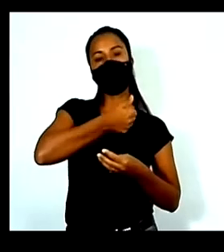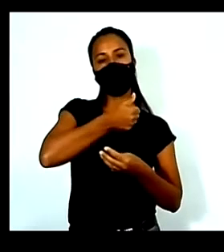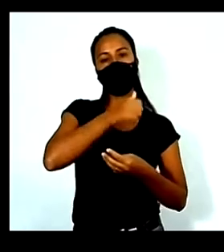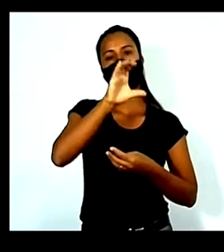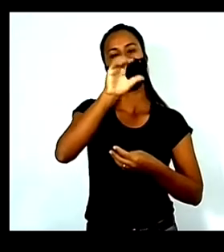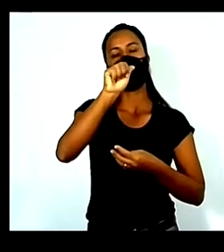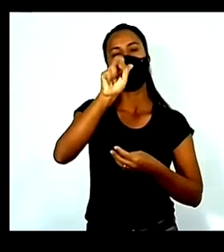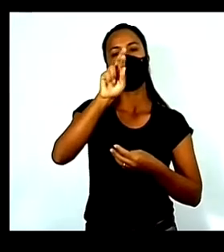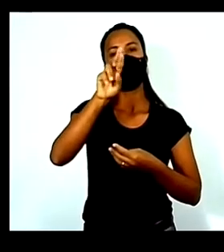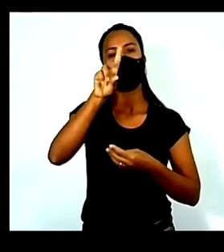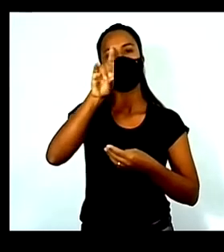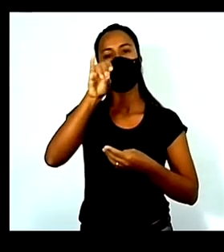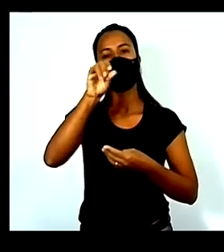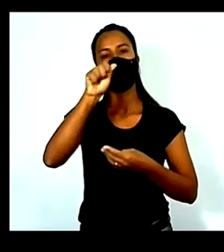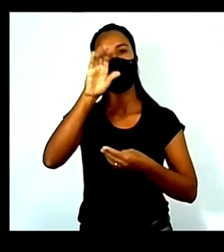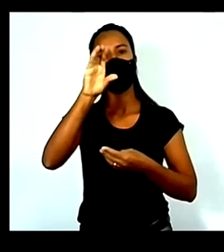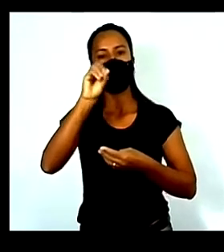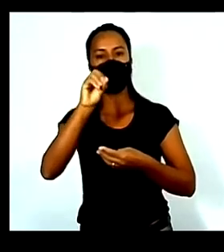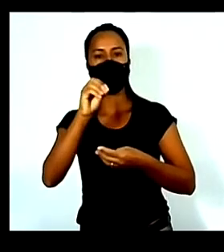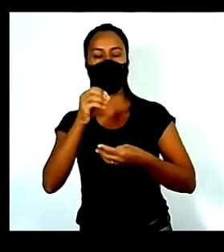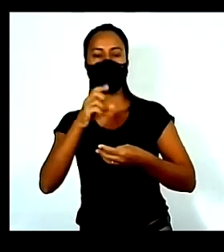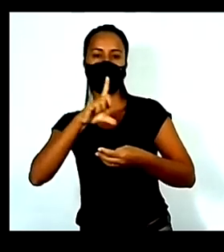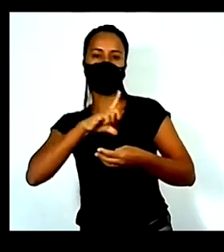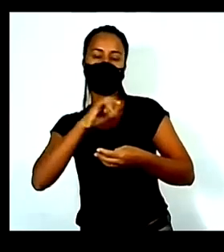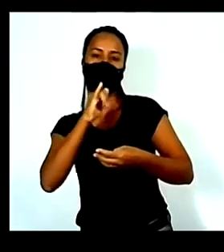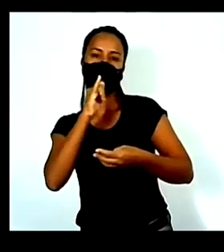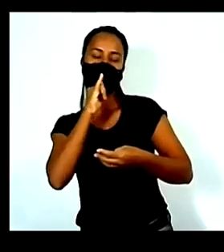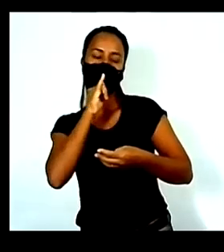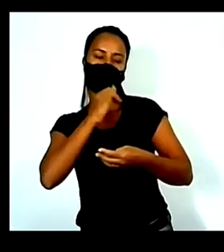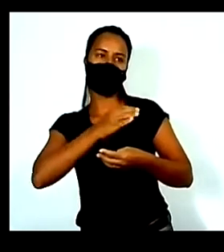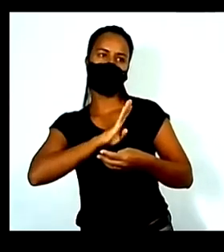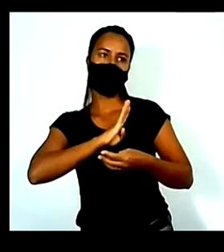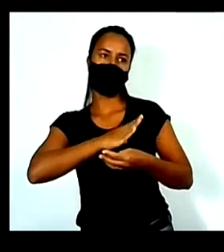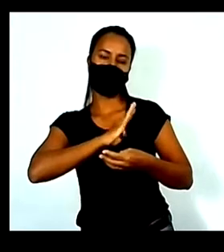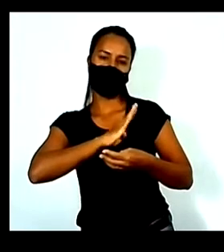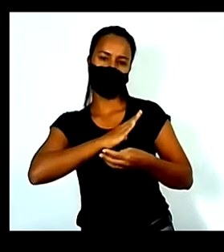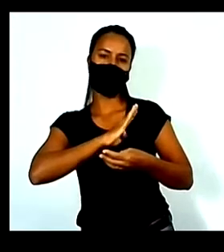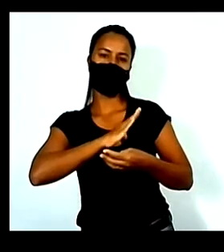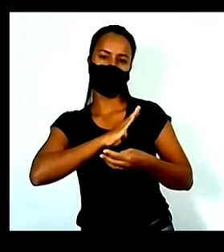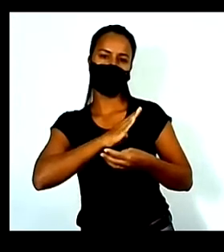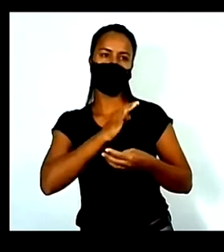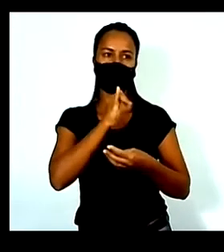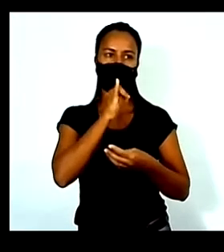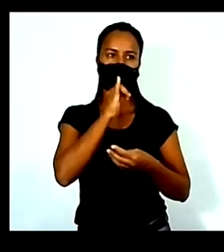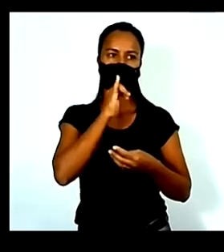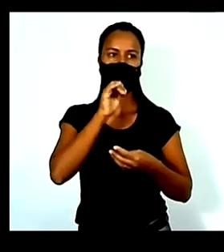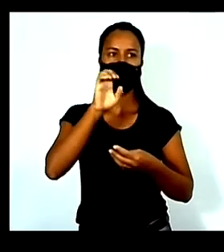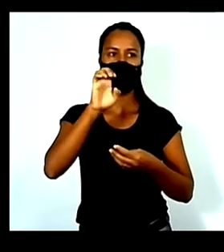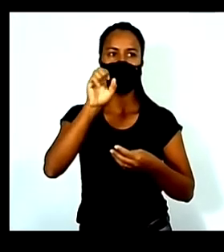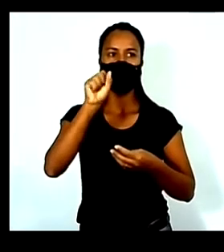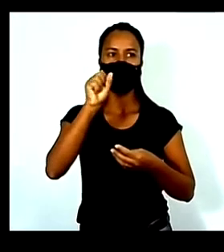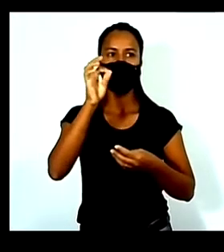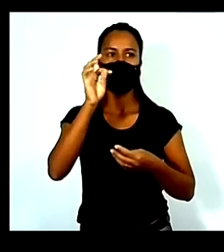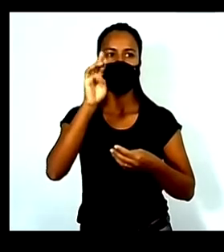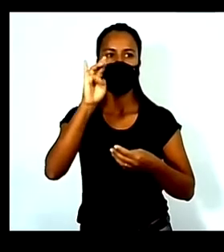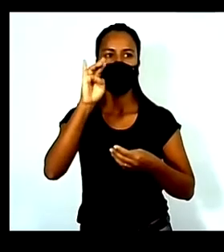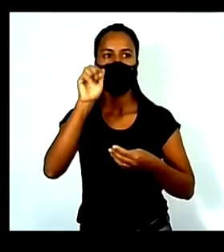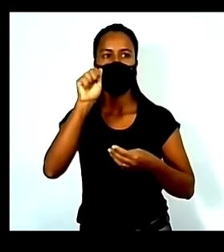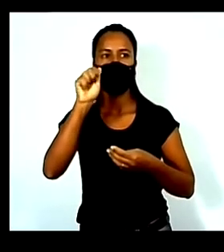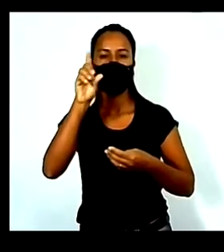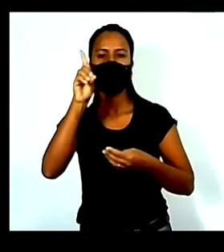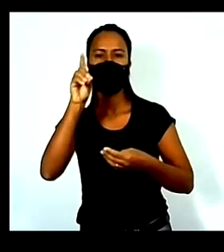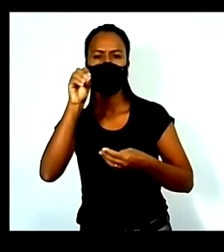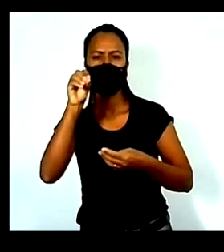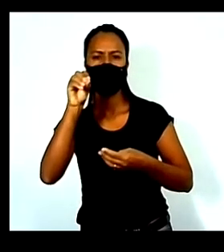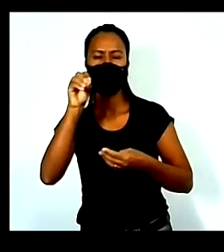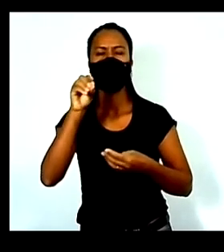diz, é o tipo de músculo que está no nosso sistema cardiovascular, que é o coração. Os músculos estriados, por que ele tem